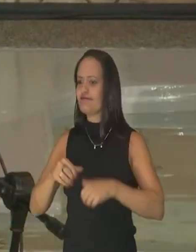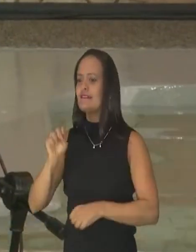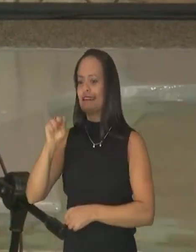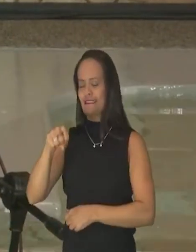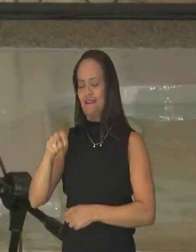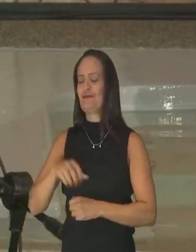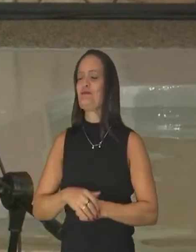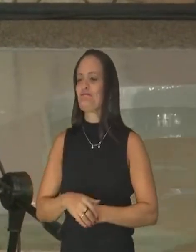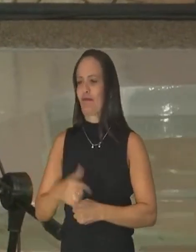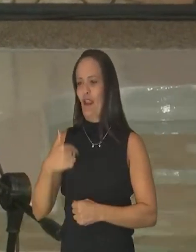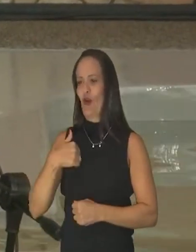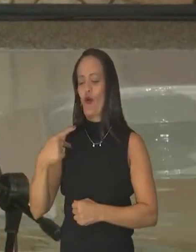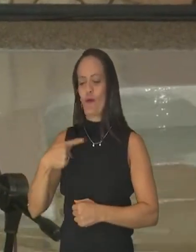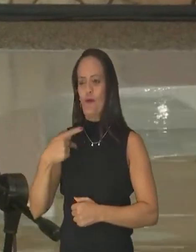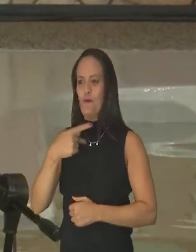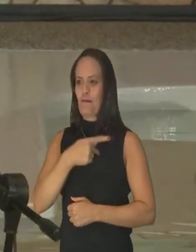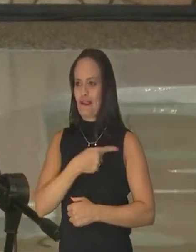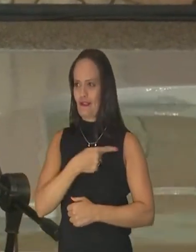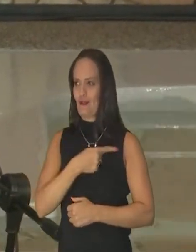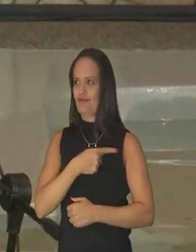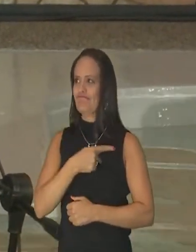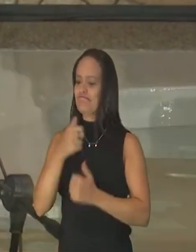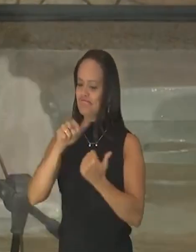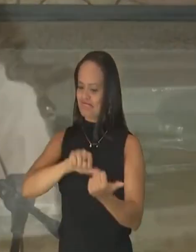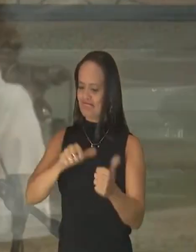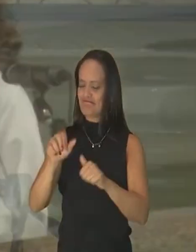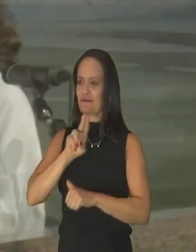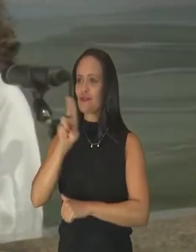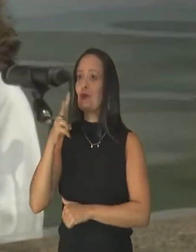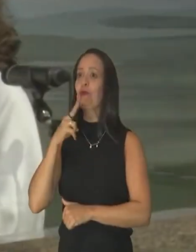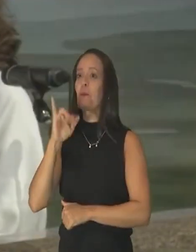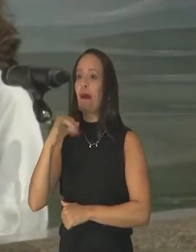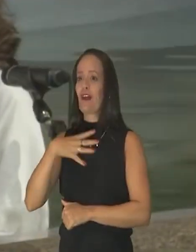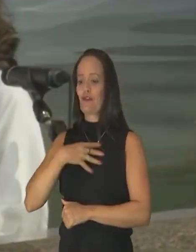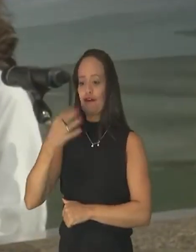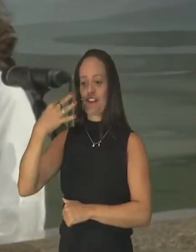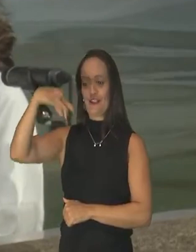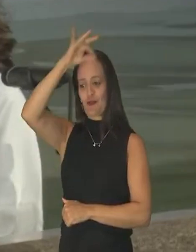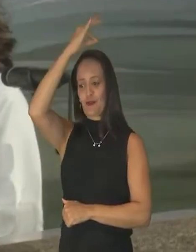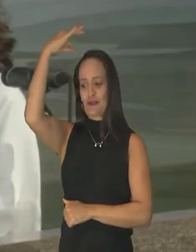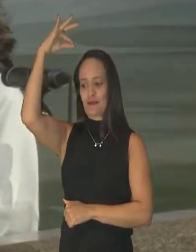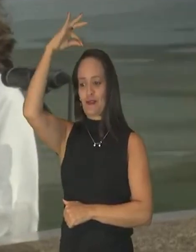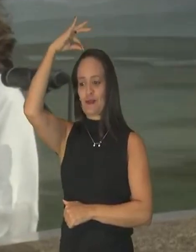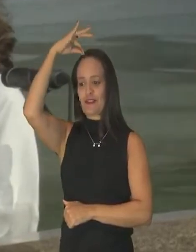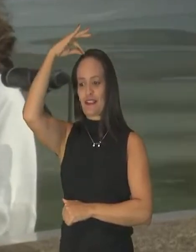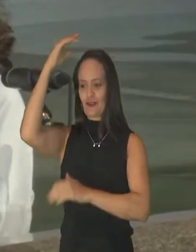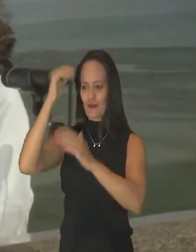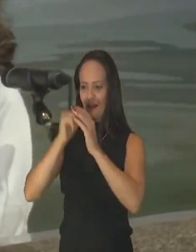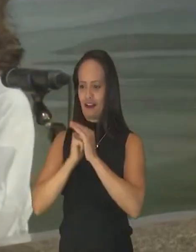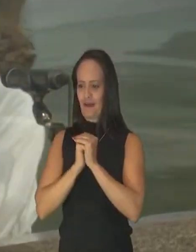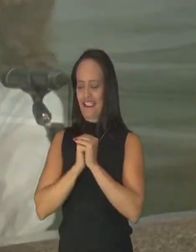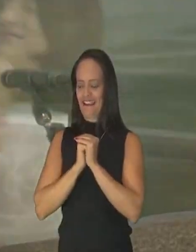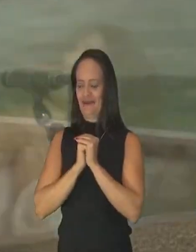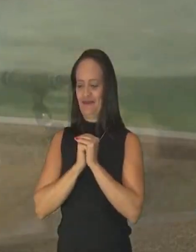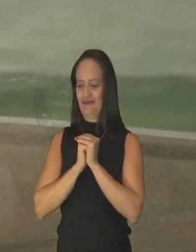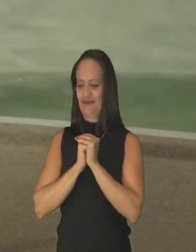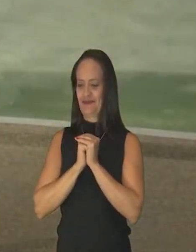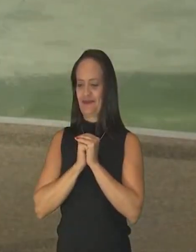Sim. Como ministro do Evangelho, eu o batizo em nome do Pai, do Filho e do Espírito Santo.